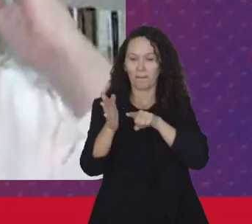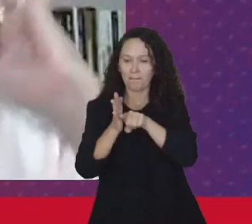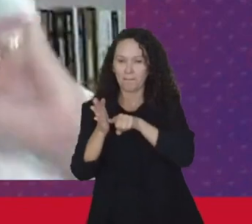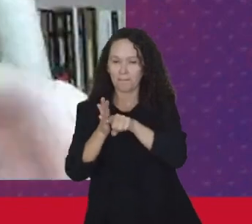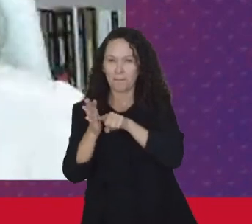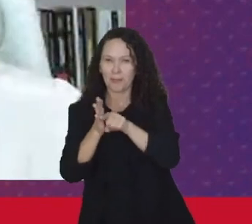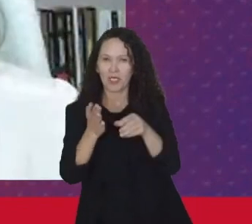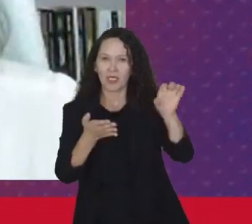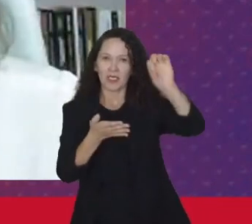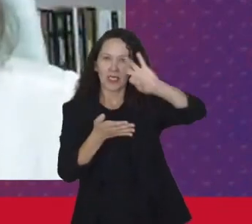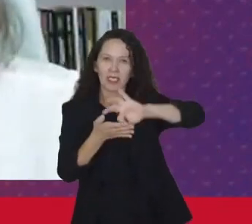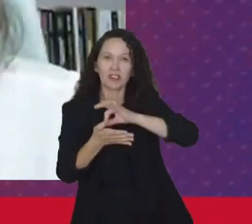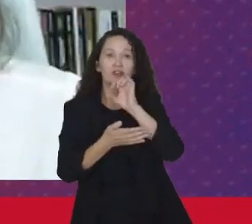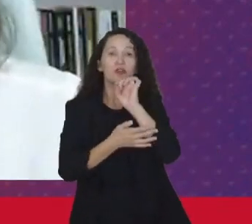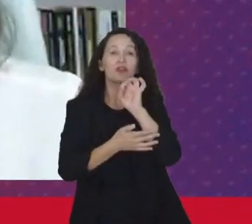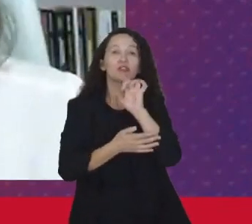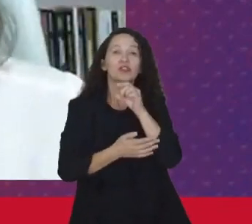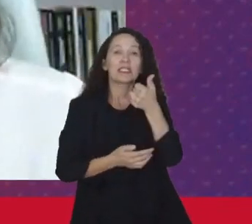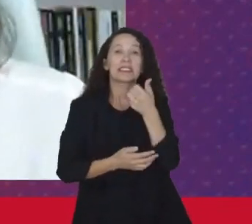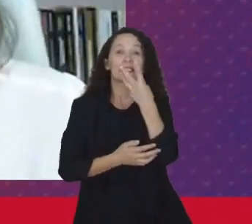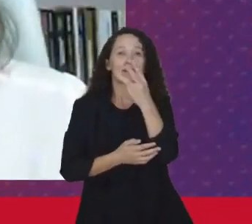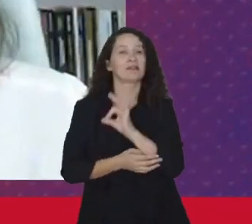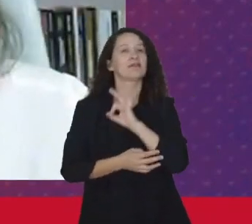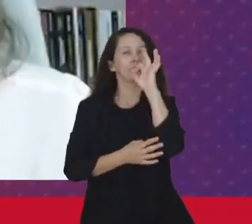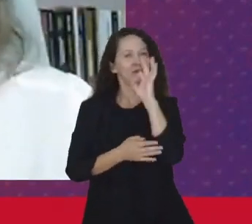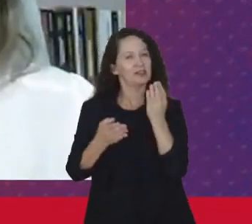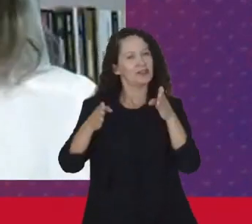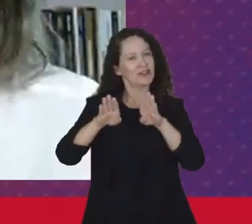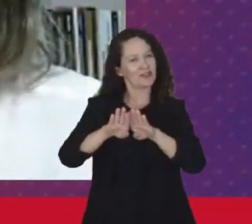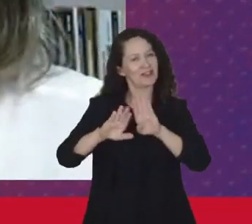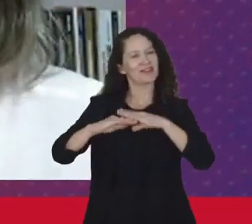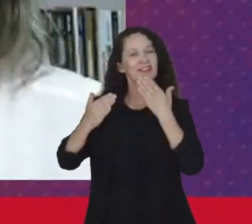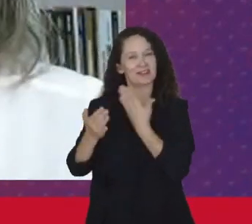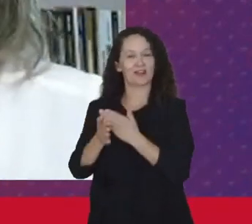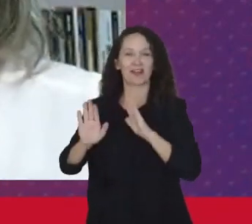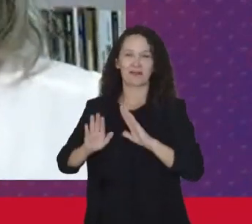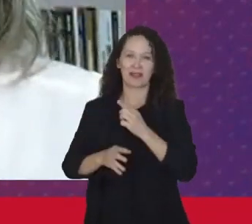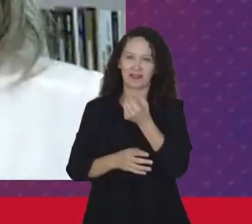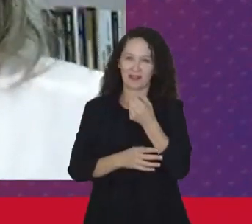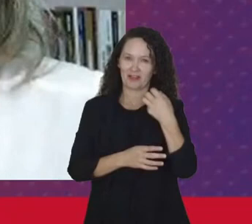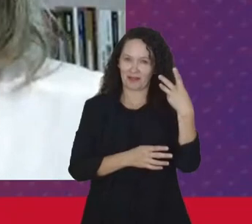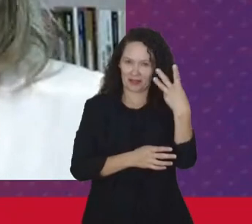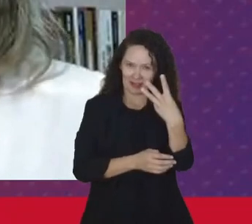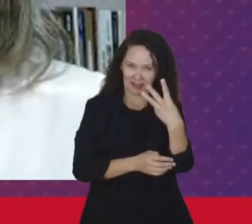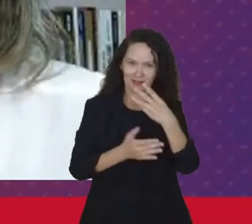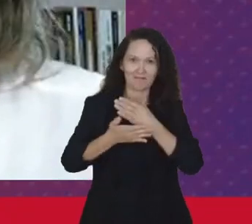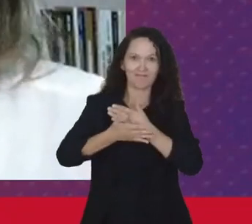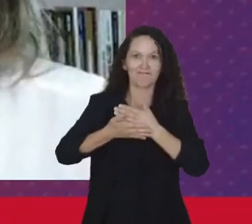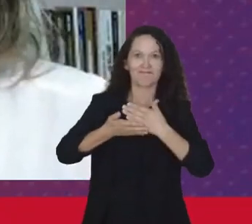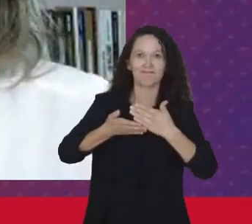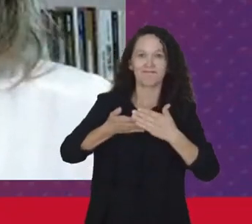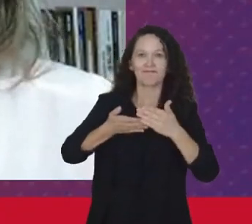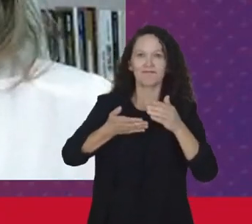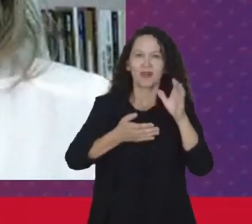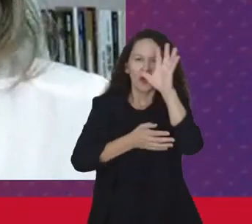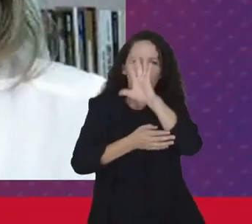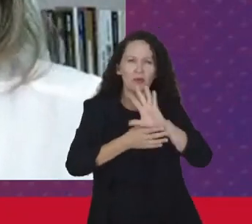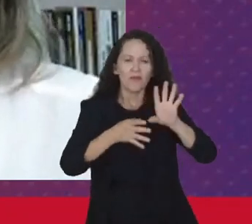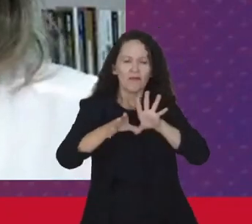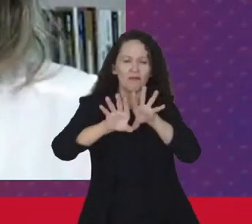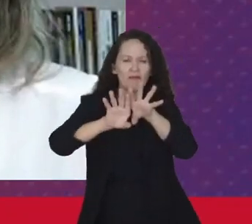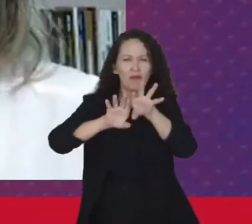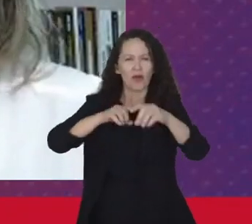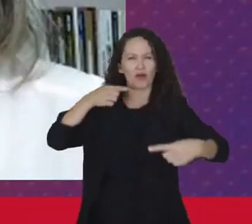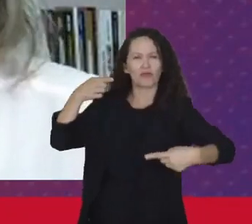registrou apenas 13% de inclusão escolar no Brasil. Foi a partir de 2003 que iniciou-se um amplo processo de formação